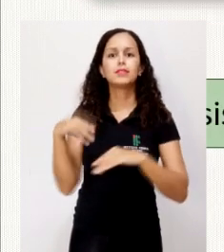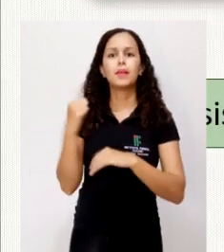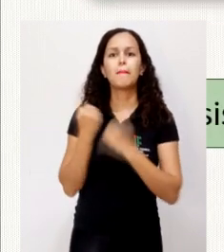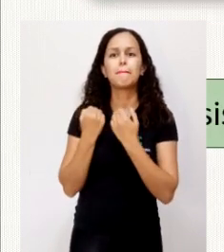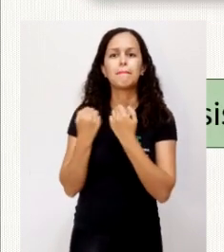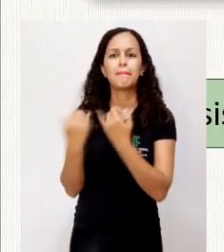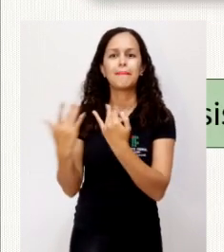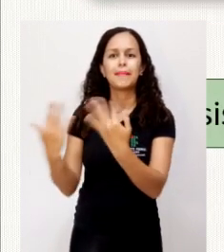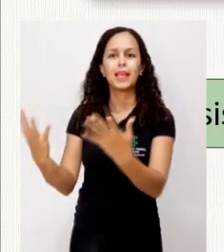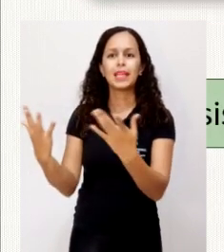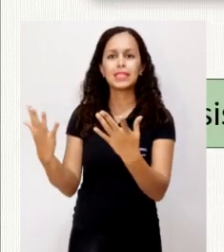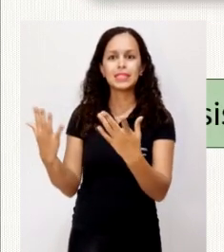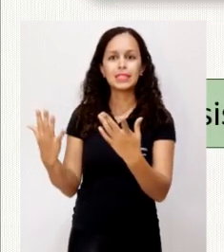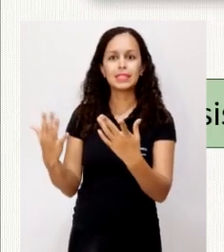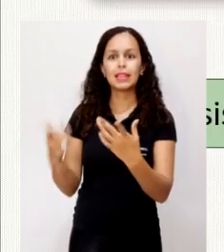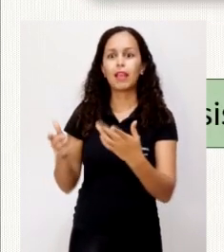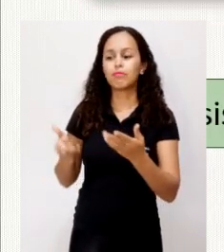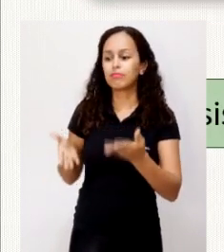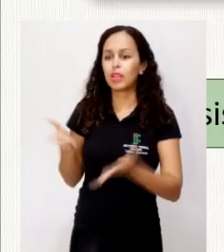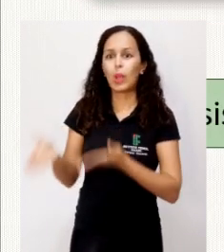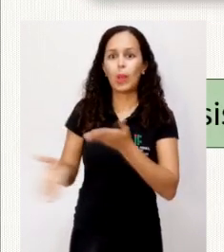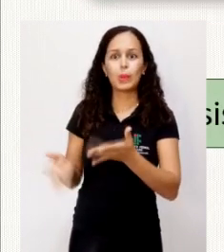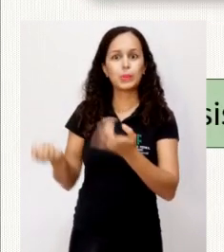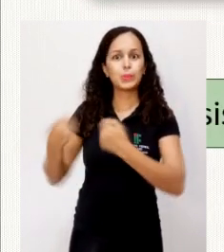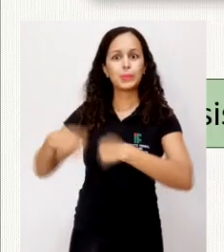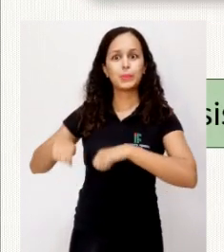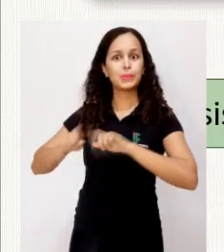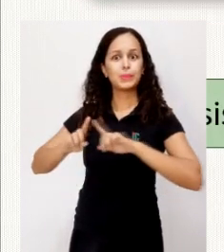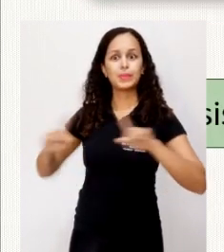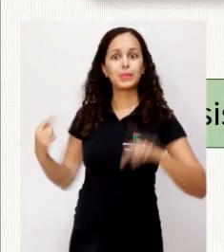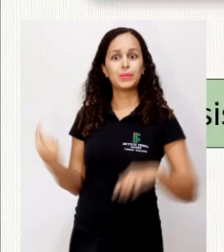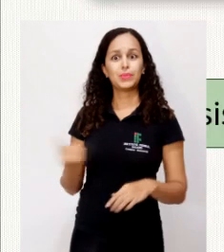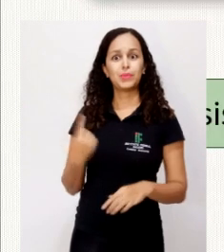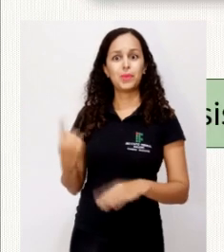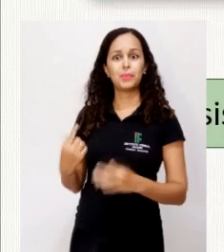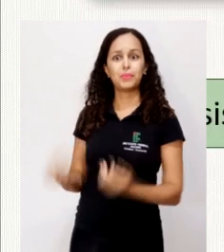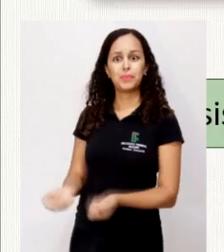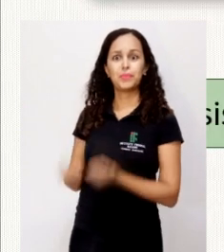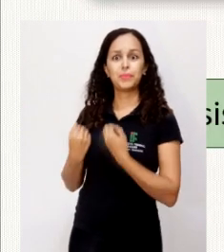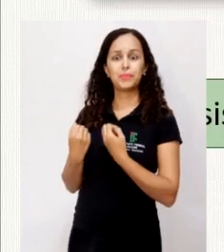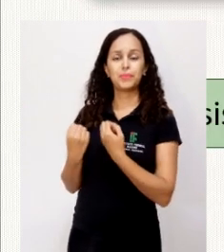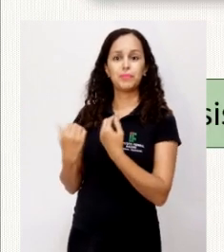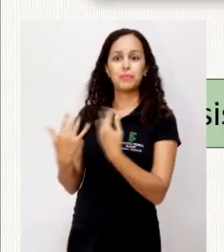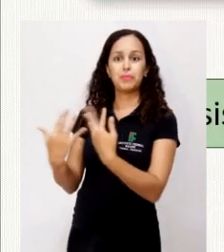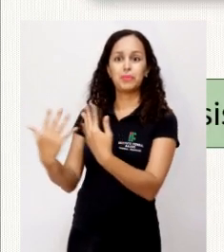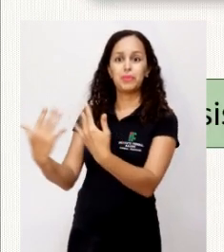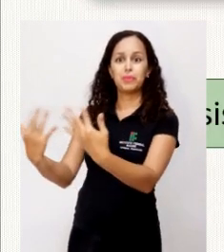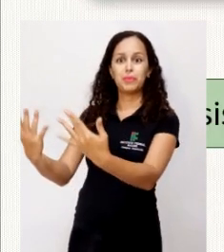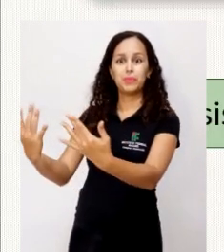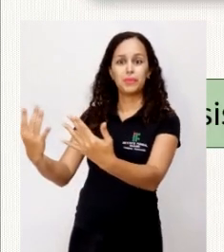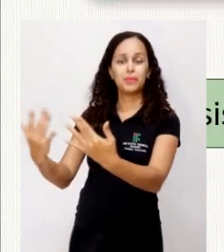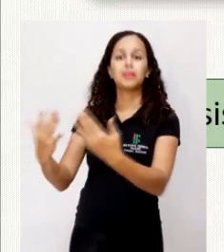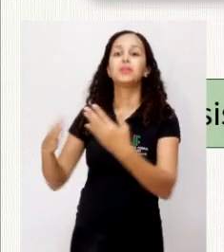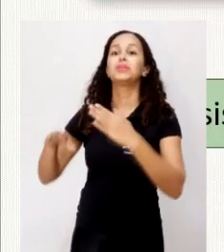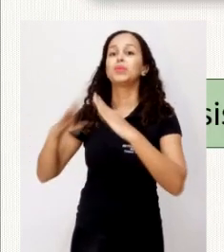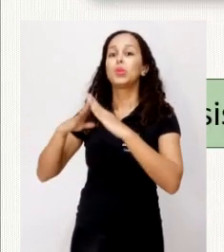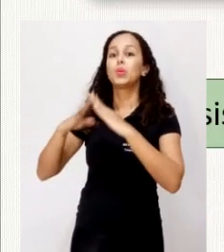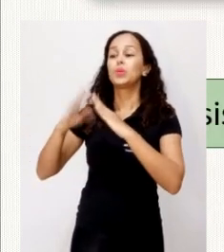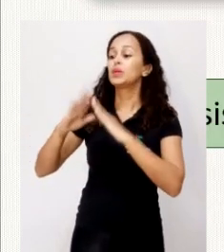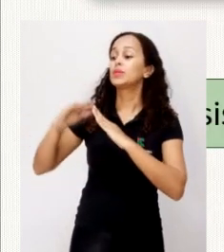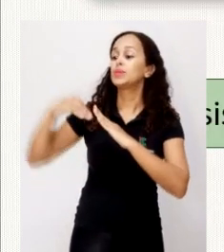são espontâneas, crescem naturalmente em quintais, em terrenos baldios, no meio da plantação